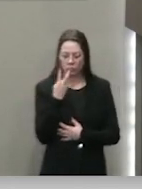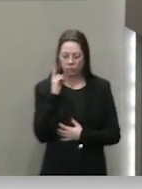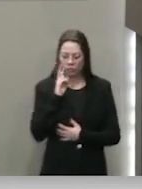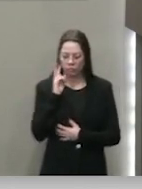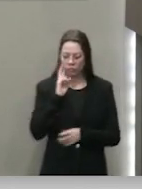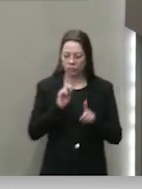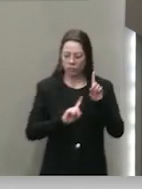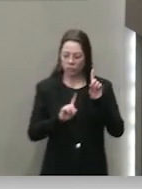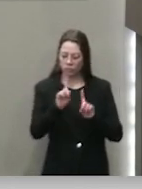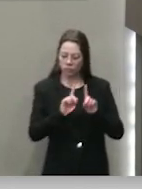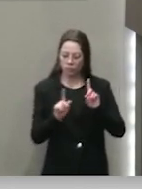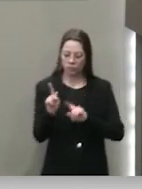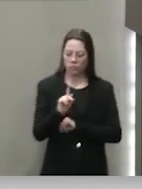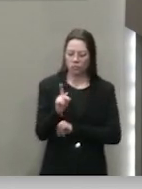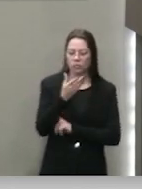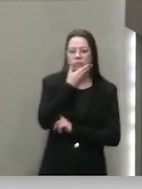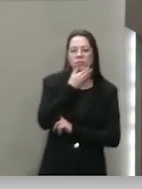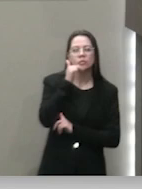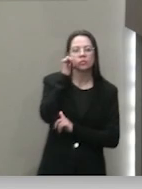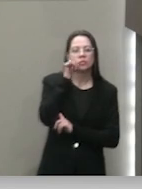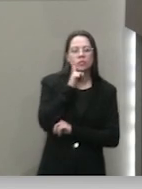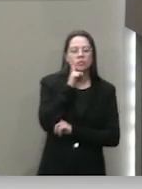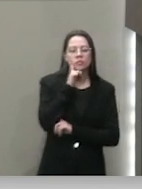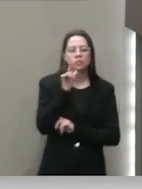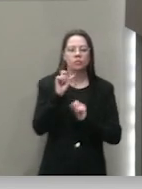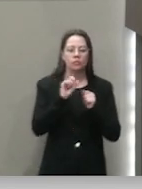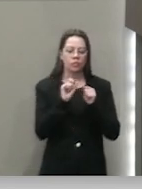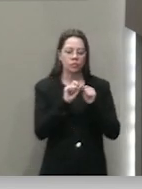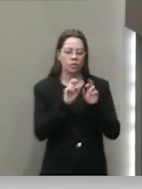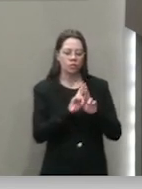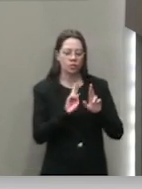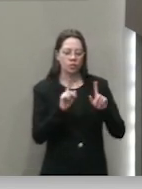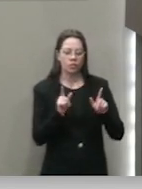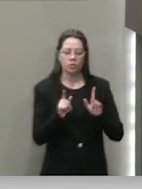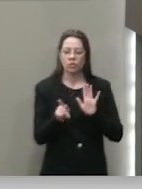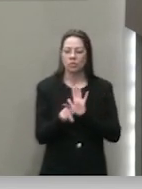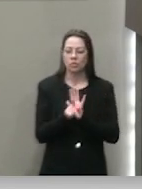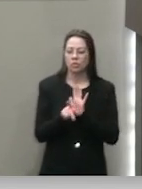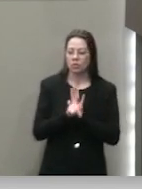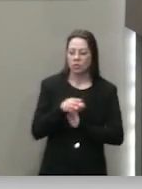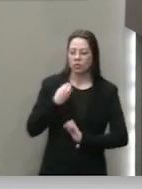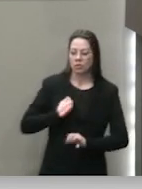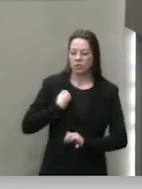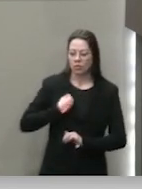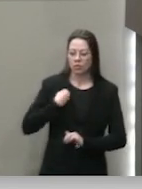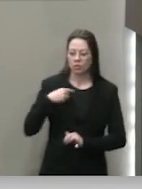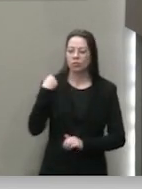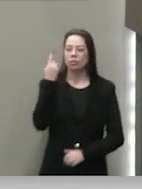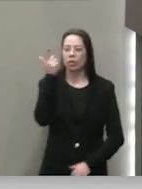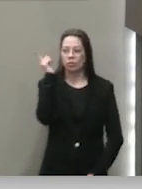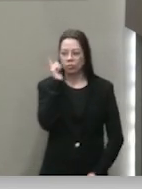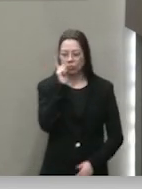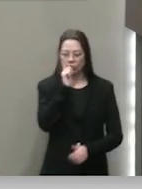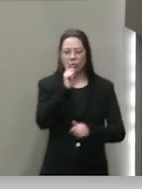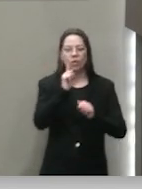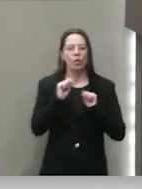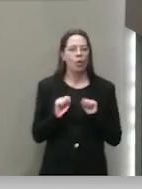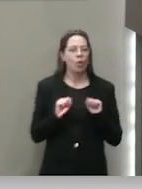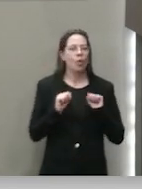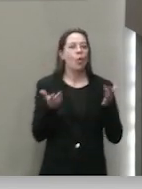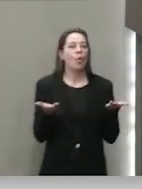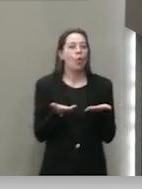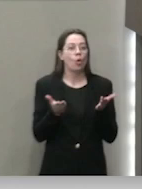algum professor, alguma professora que fez a diferença na sua vida para a gente ser quem somos e estarmos